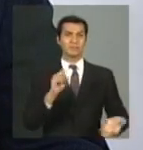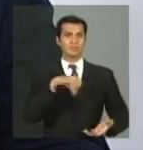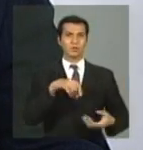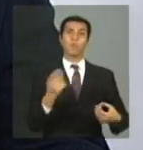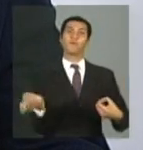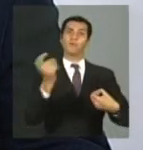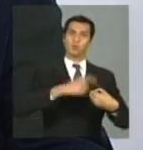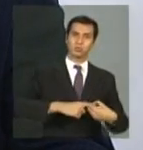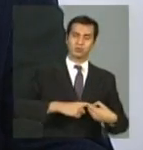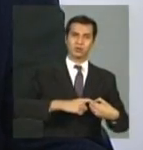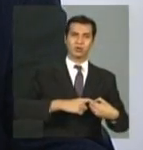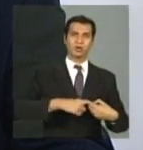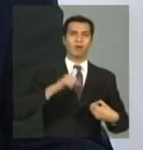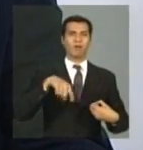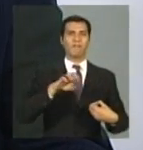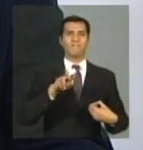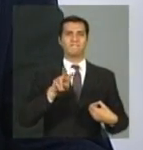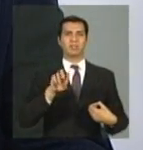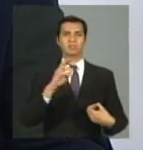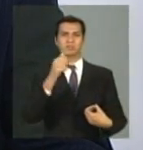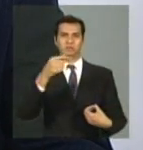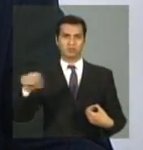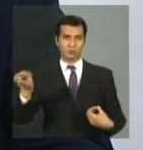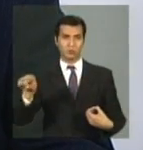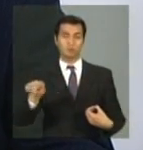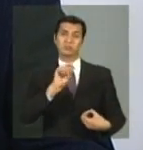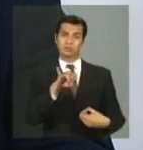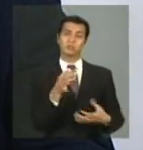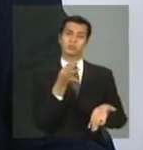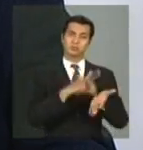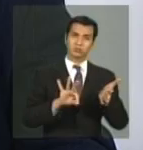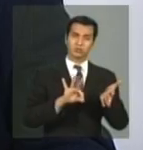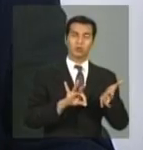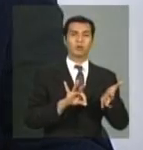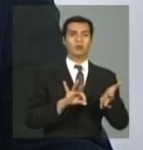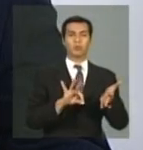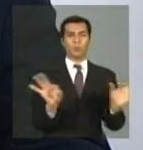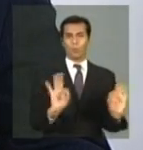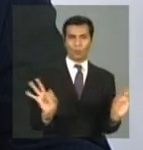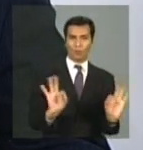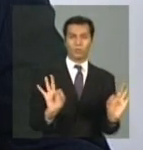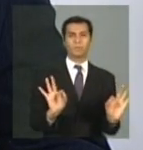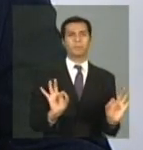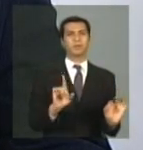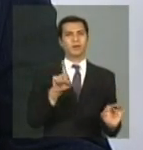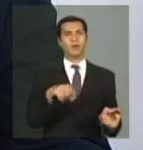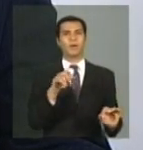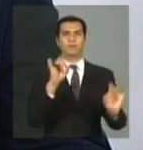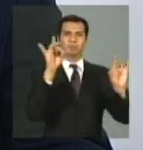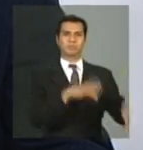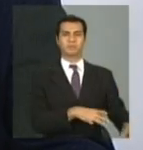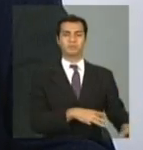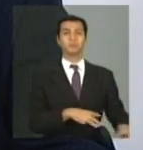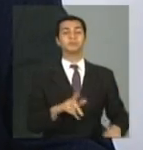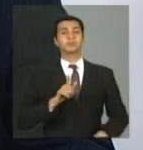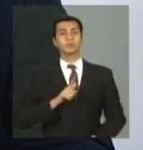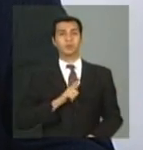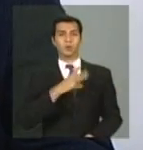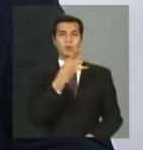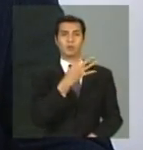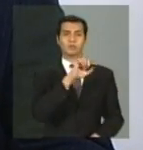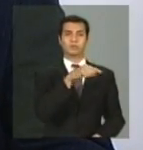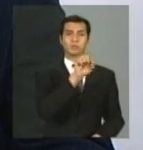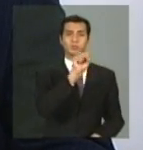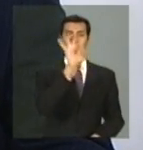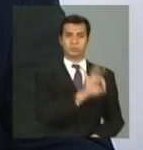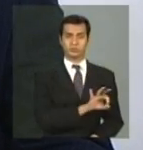eles voltarem, se matricularem novamente, é abandono. 4,8%, tá? no